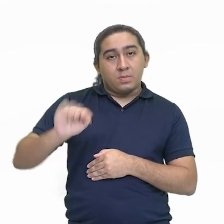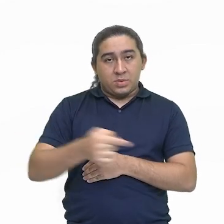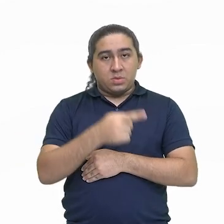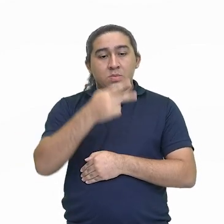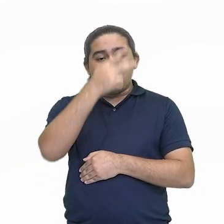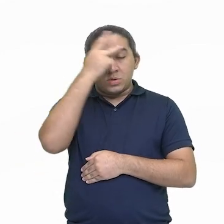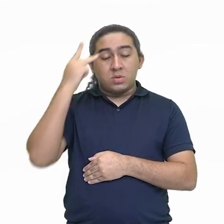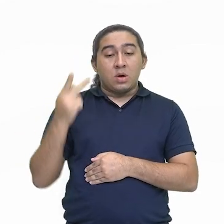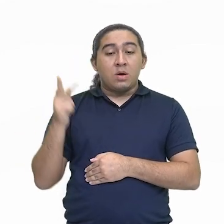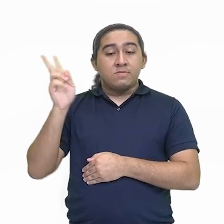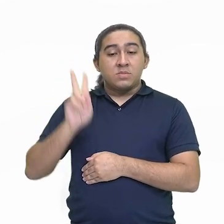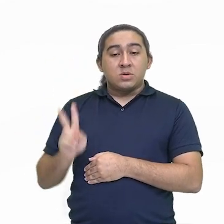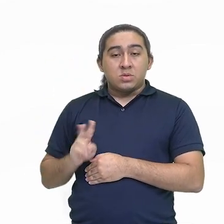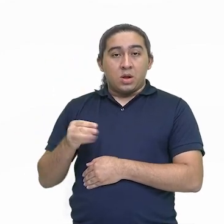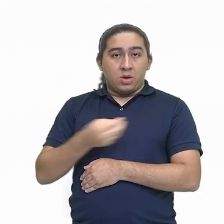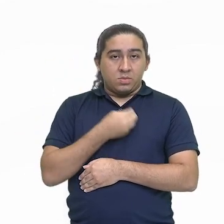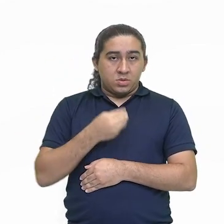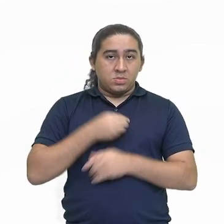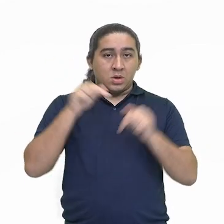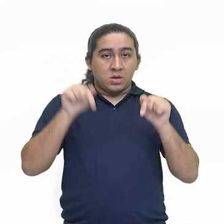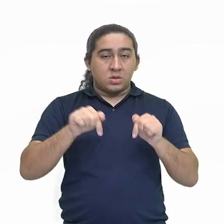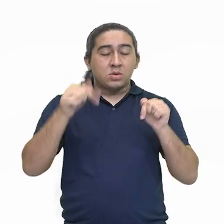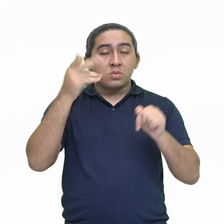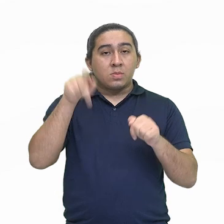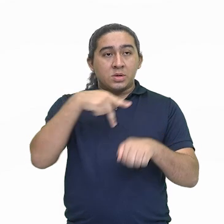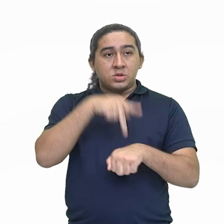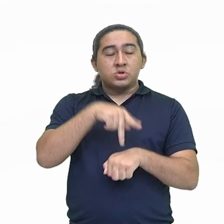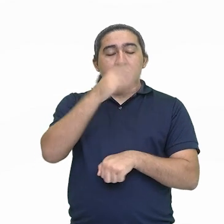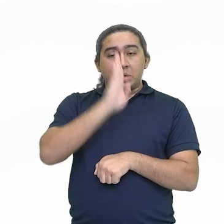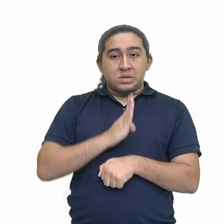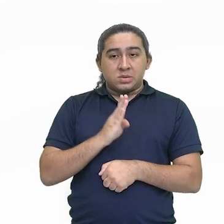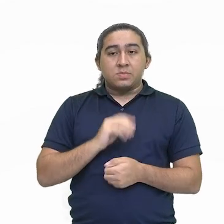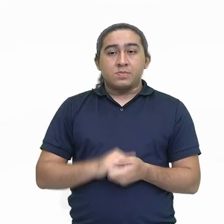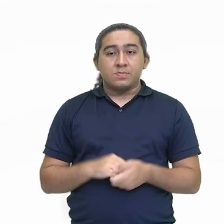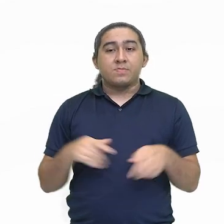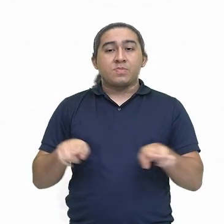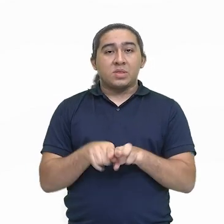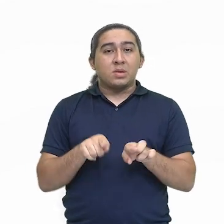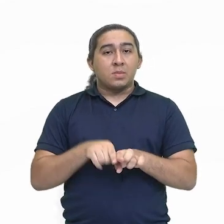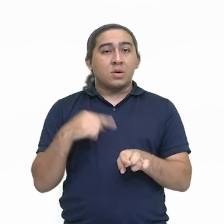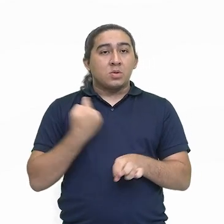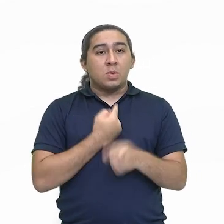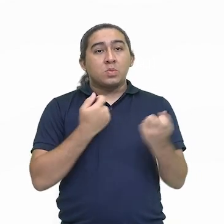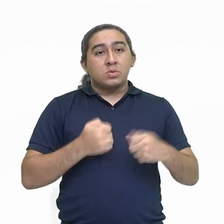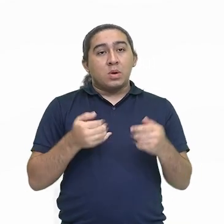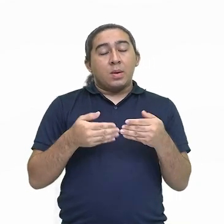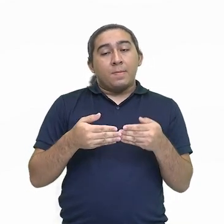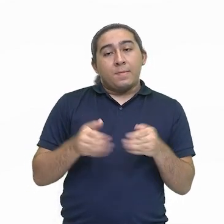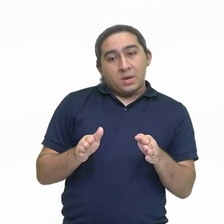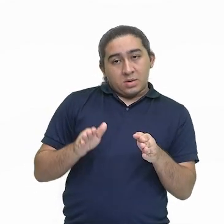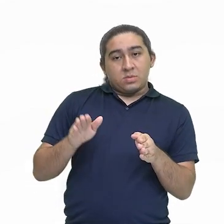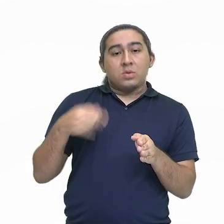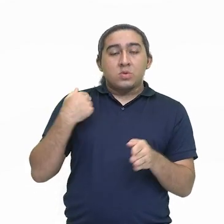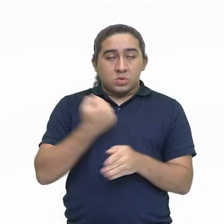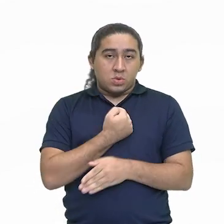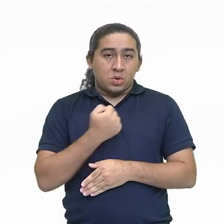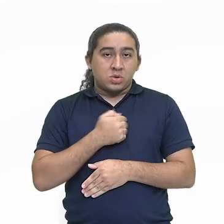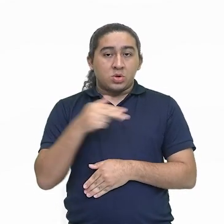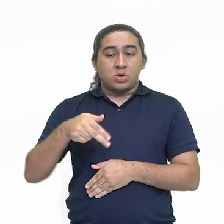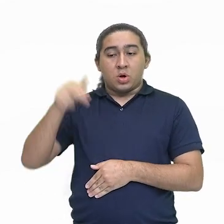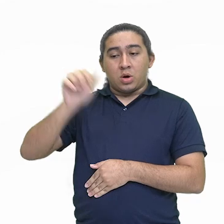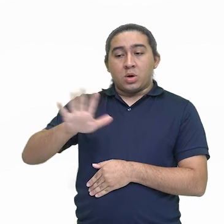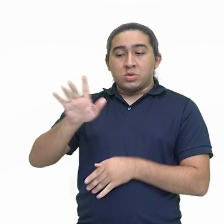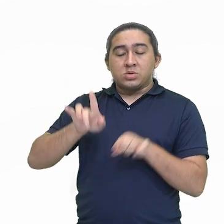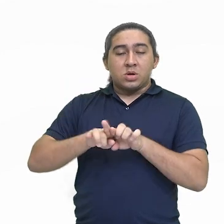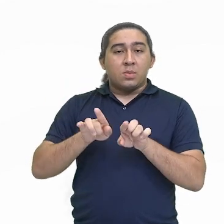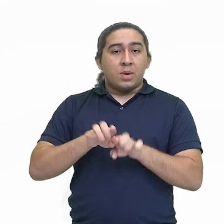venezuelanos eles vivem no Brasil. Inclusive, nós temos porta de entrada, né, aqui na região norte, ali em Roraima, vindo